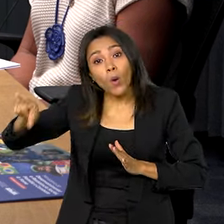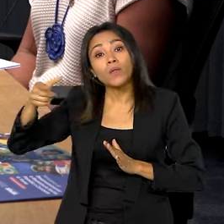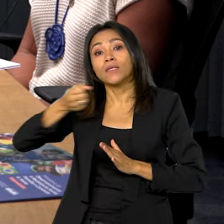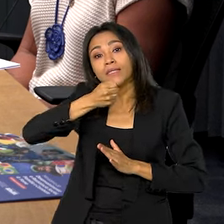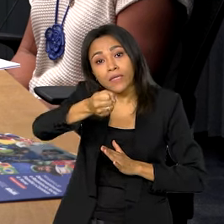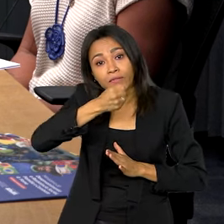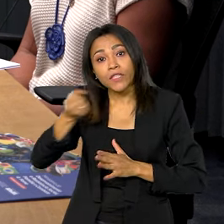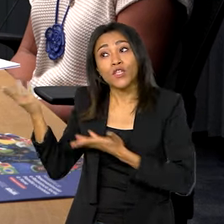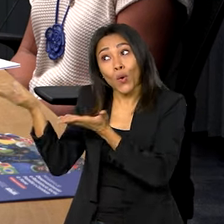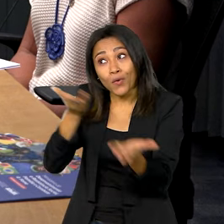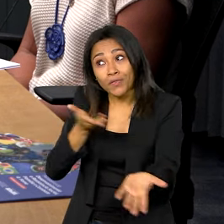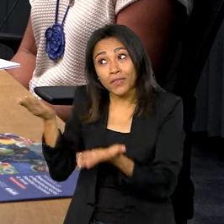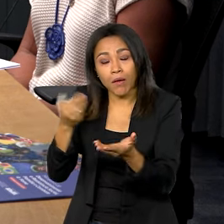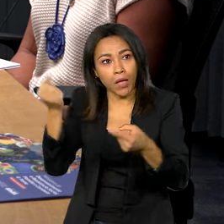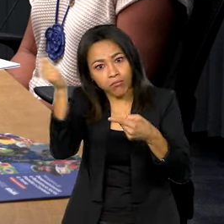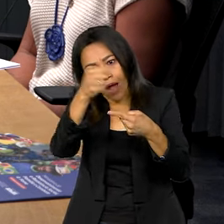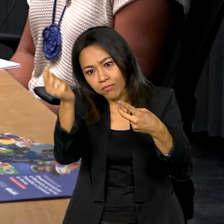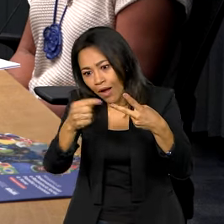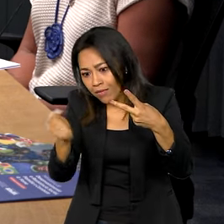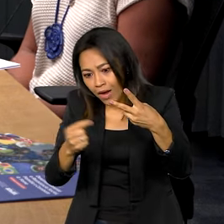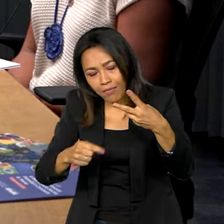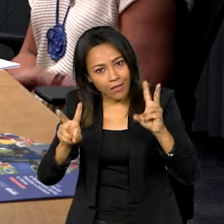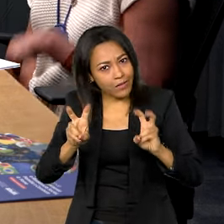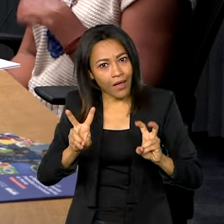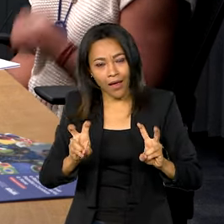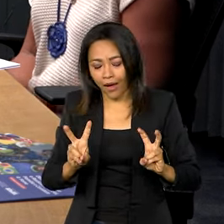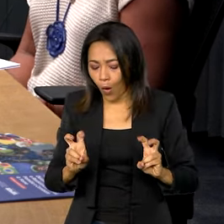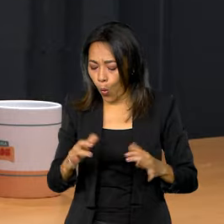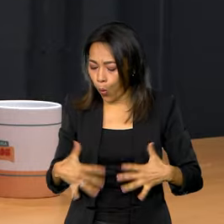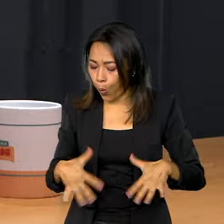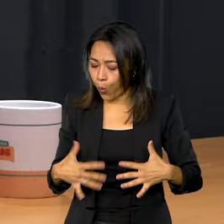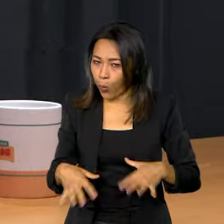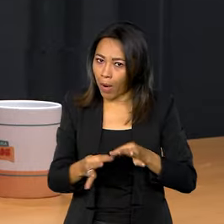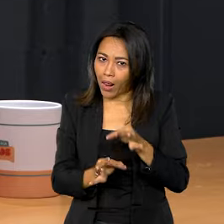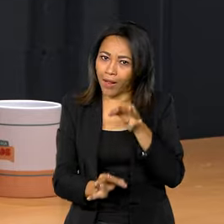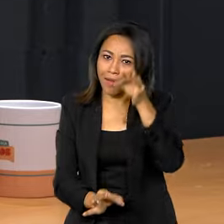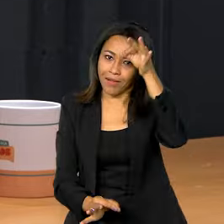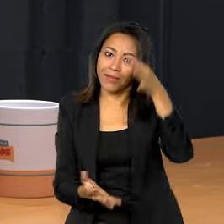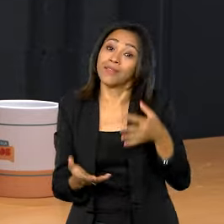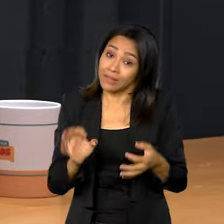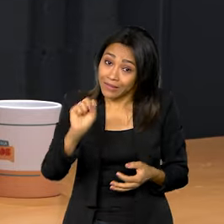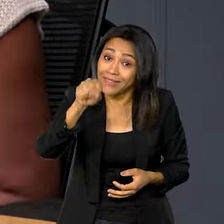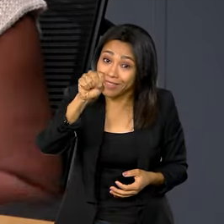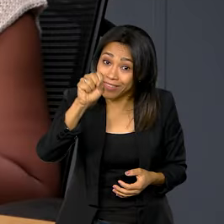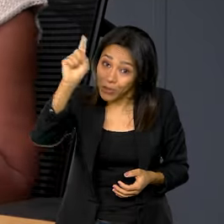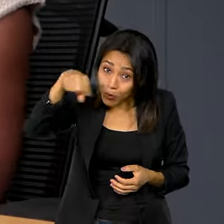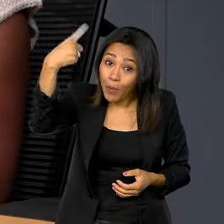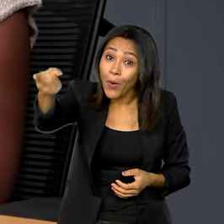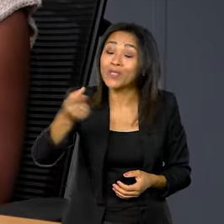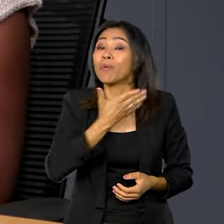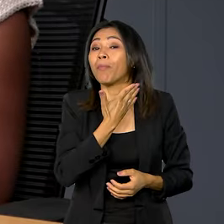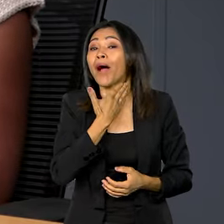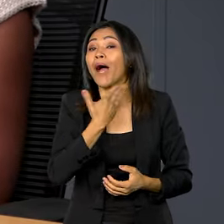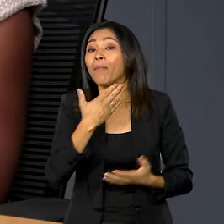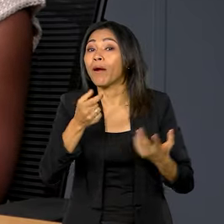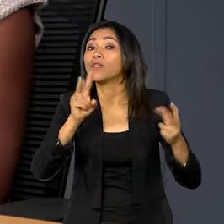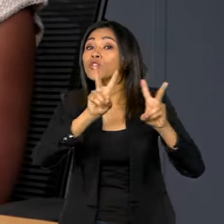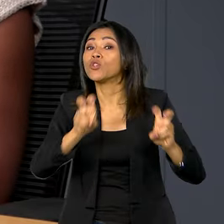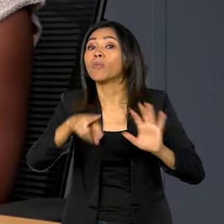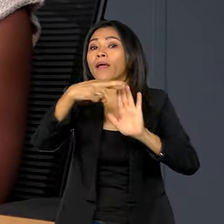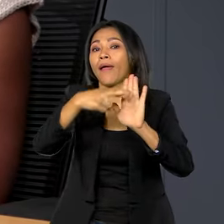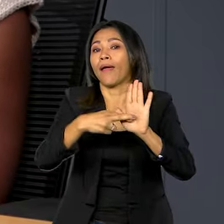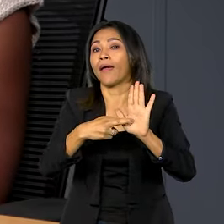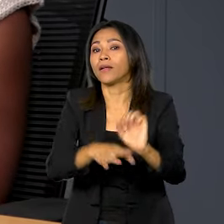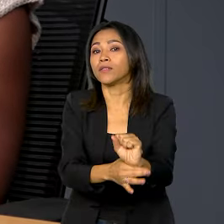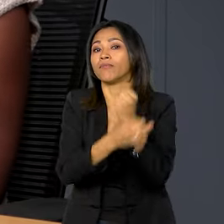quero convidá-la outras vezes porque é um universo né sim assunto não falta sim sem sombra de dúvidas nosso próprio próximo papo aqui vai ser sobre